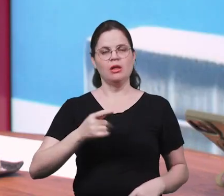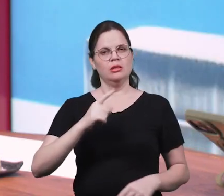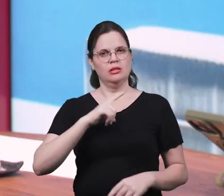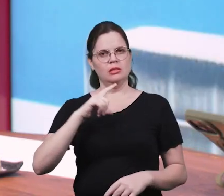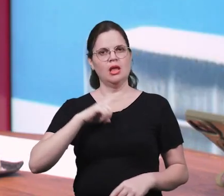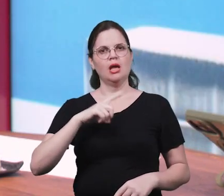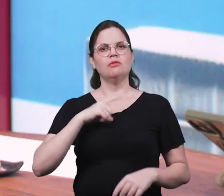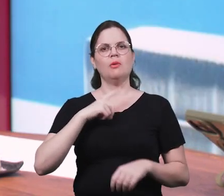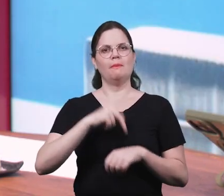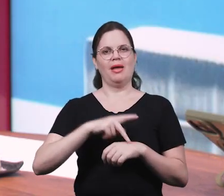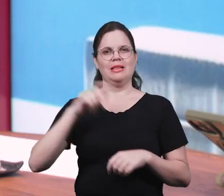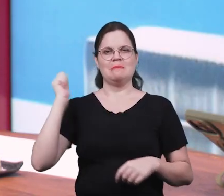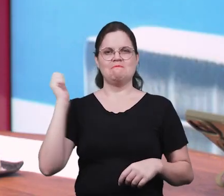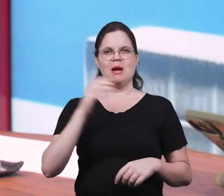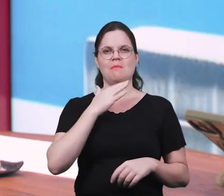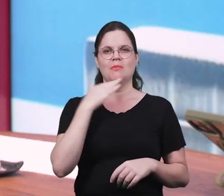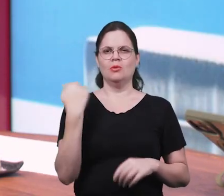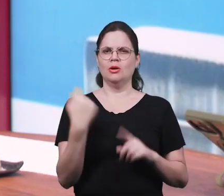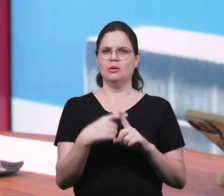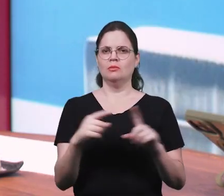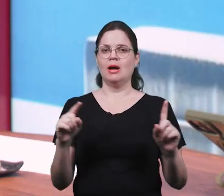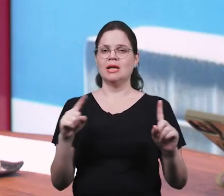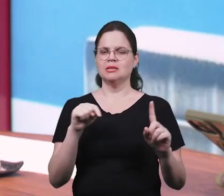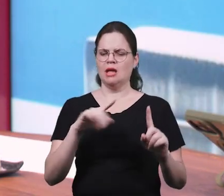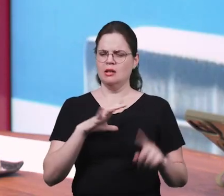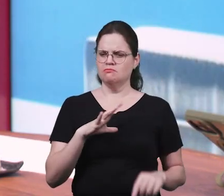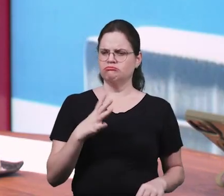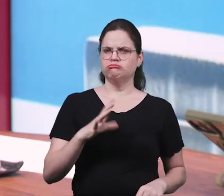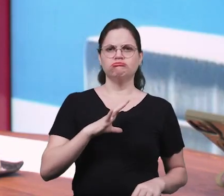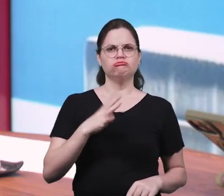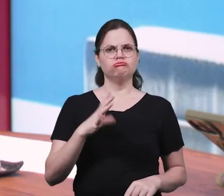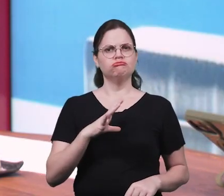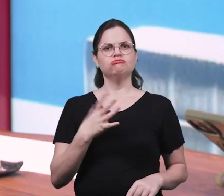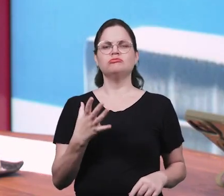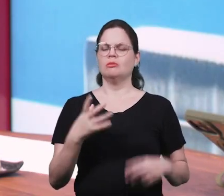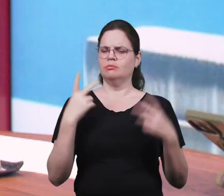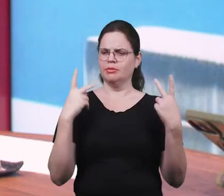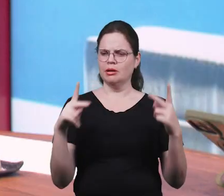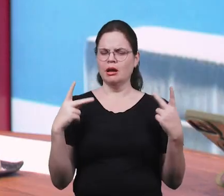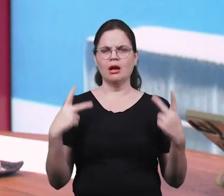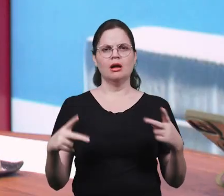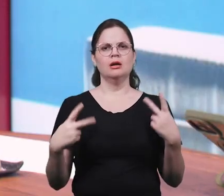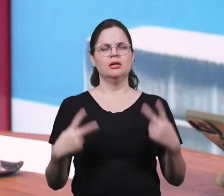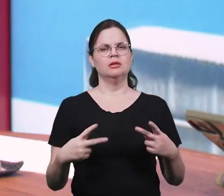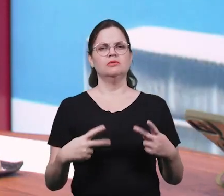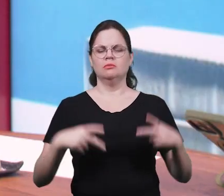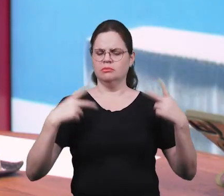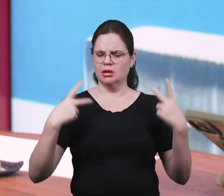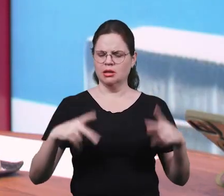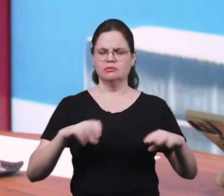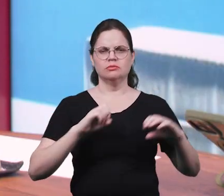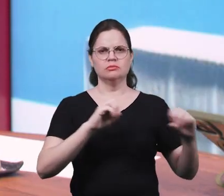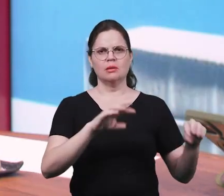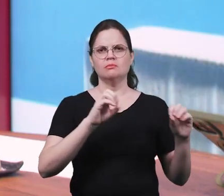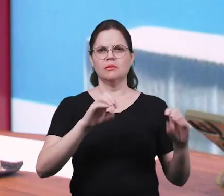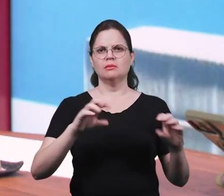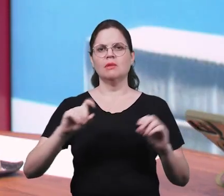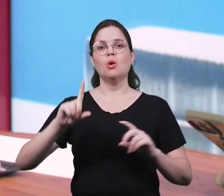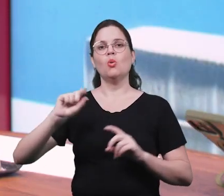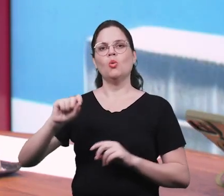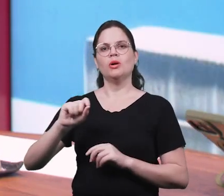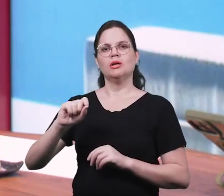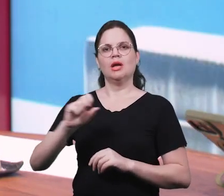consequência que foi o primeiro mártir, mas ele dando continuidade à pregação, ele levando adiante aquilo que ele